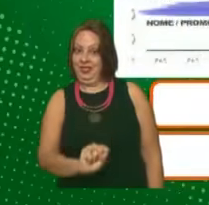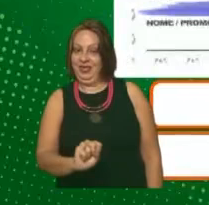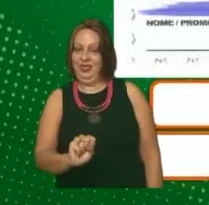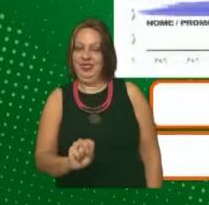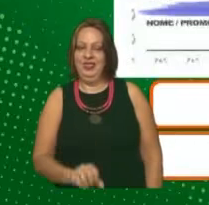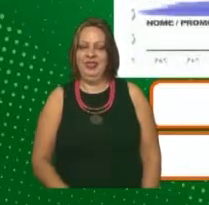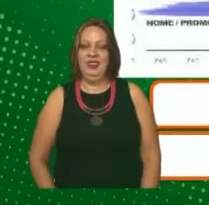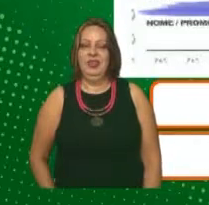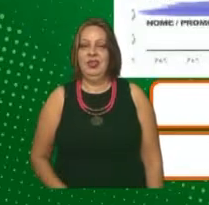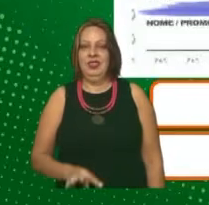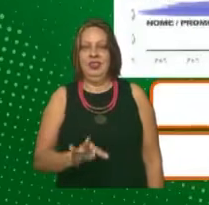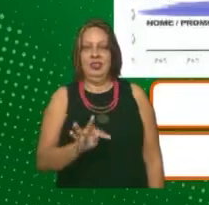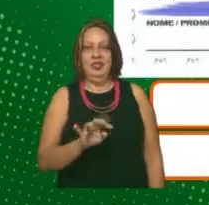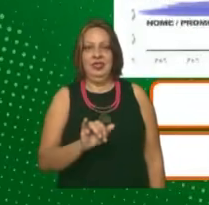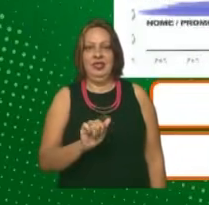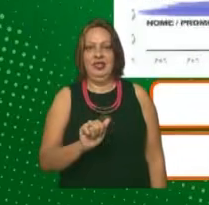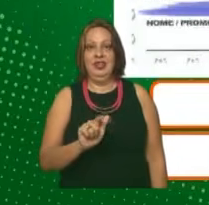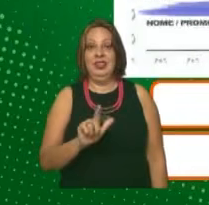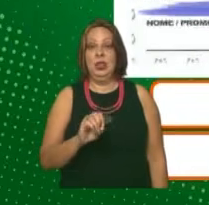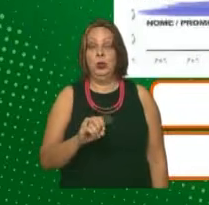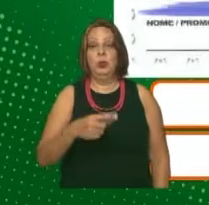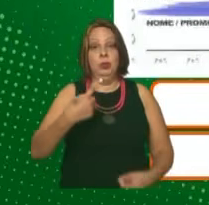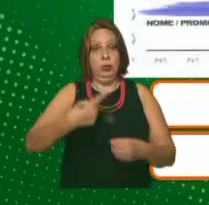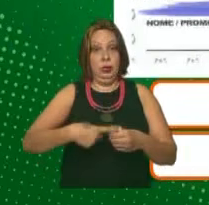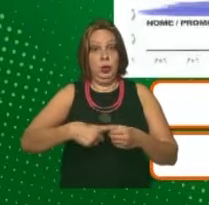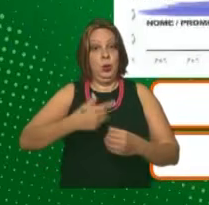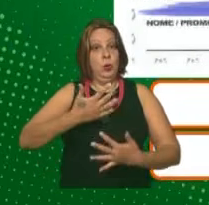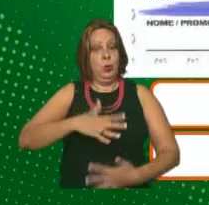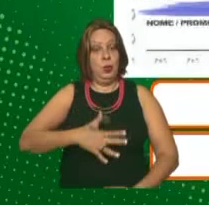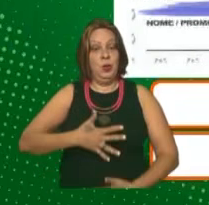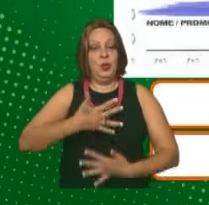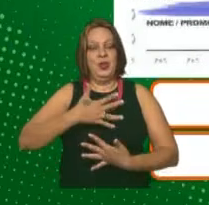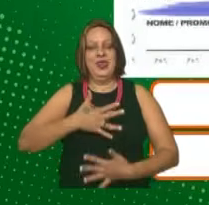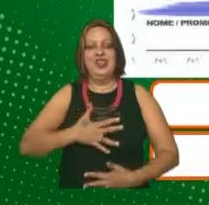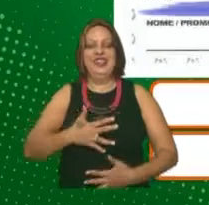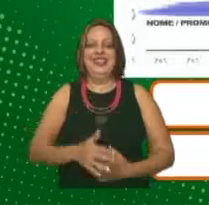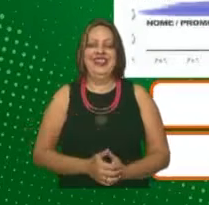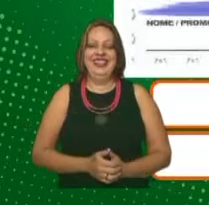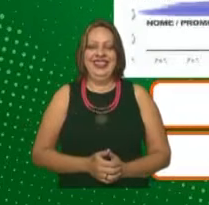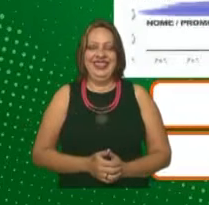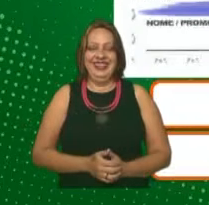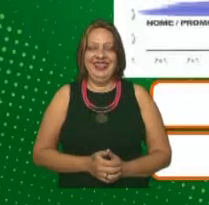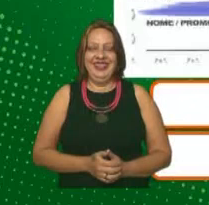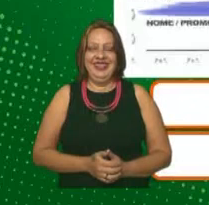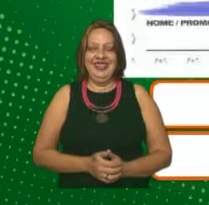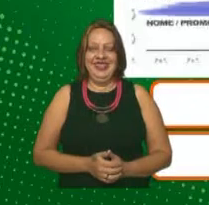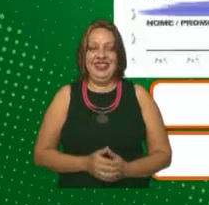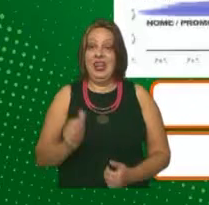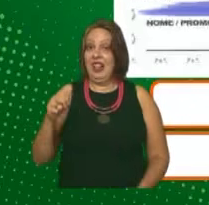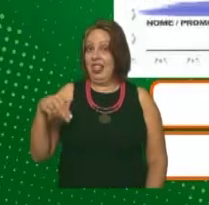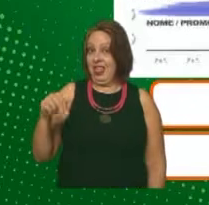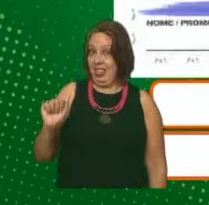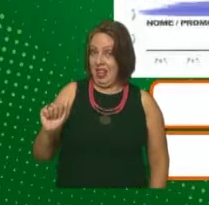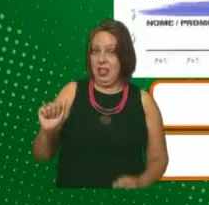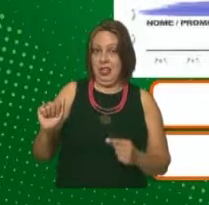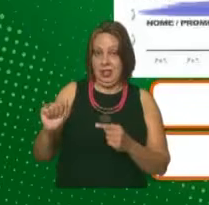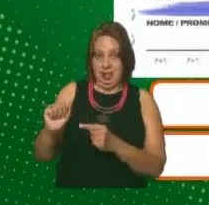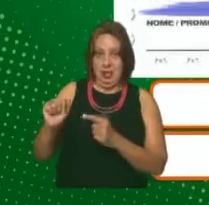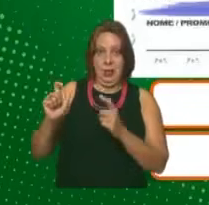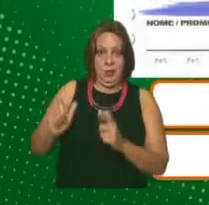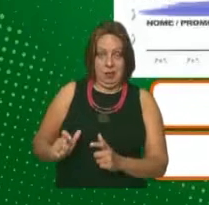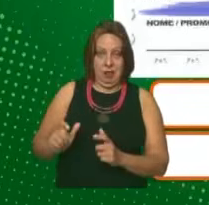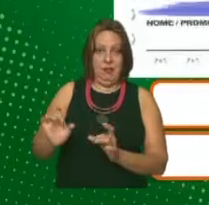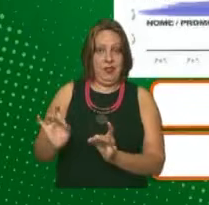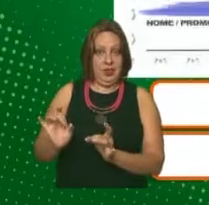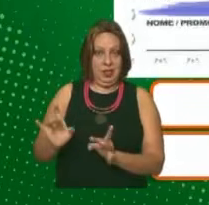013348. Tiago Silva, morador de Glória, Rodrigo e Ana, né? Eu acho que é Ana. Ana, isso.